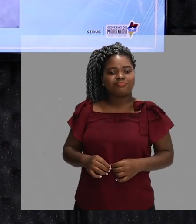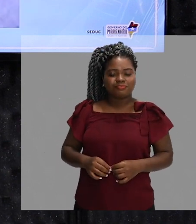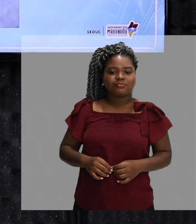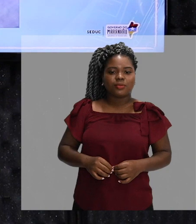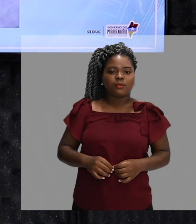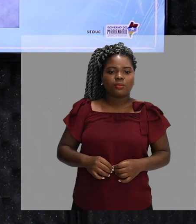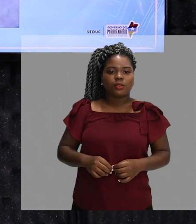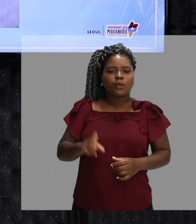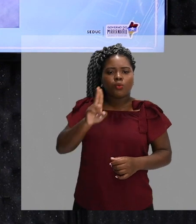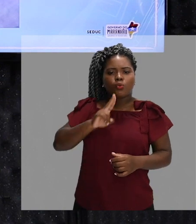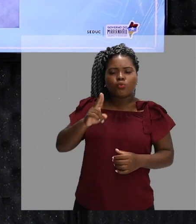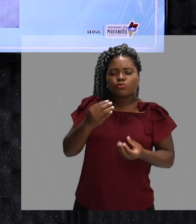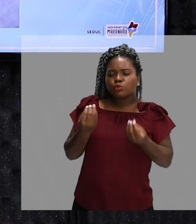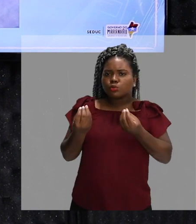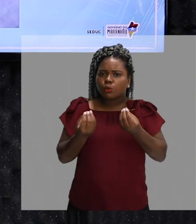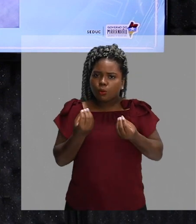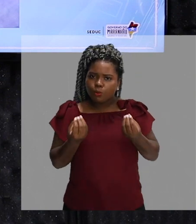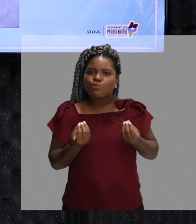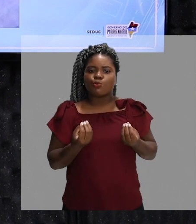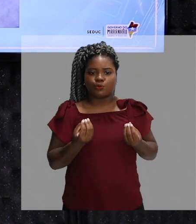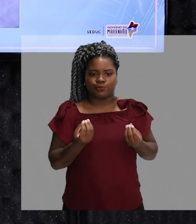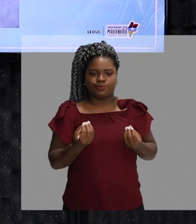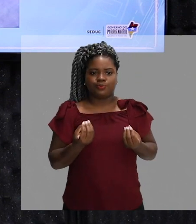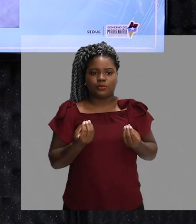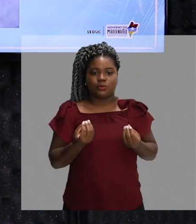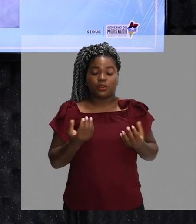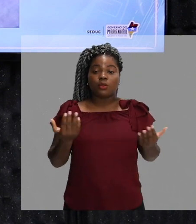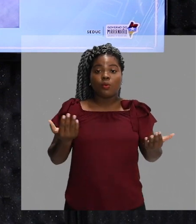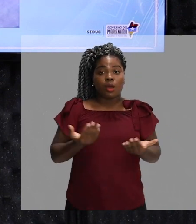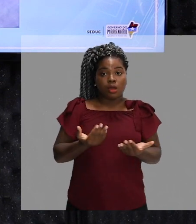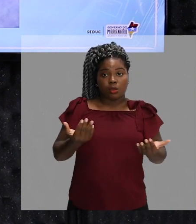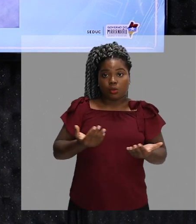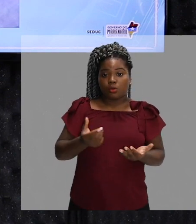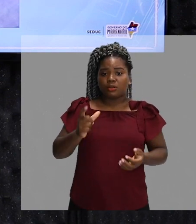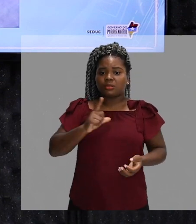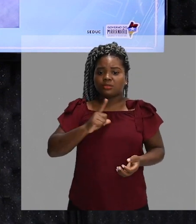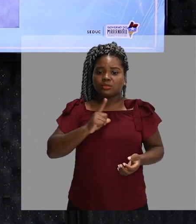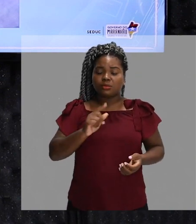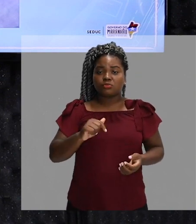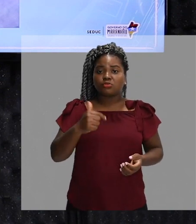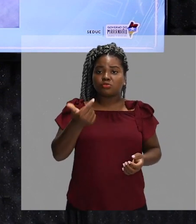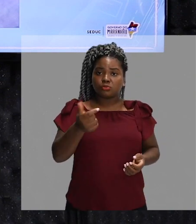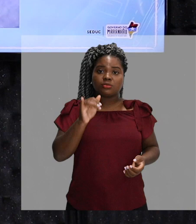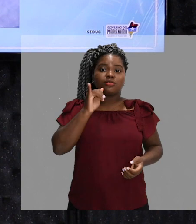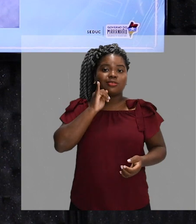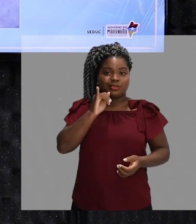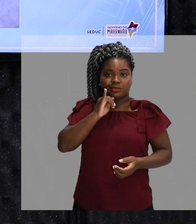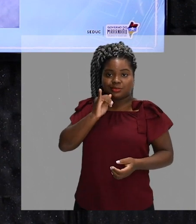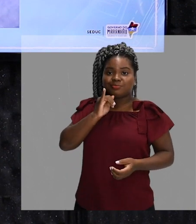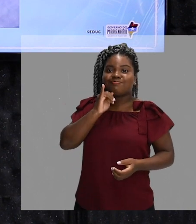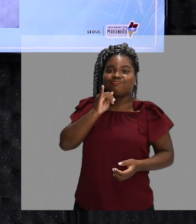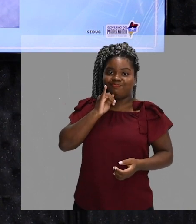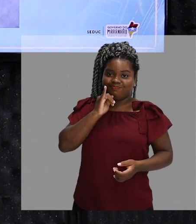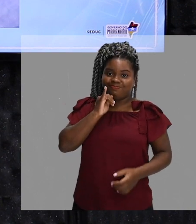Os usos do sensoriamento remoto. Então, eu vou trazer agora para vocês alguns outros exemplos